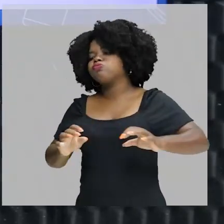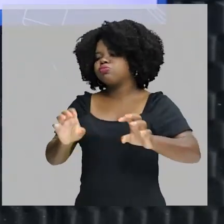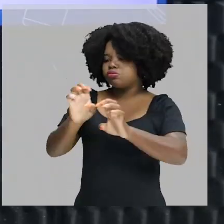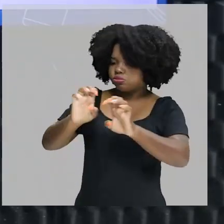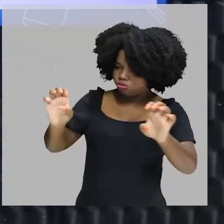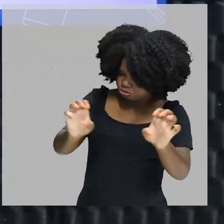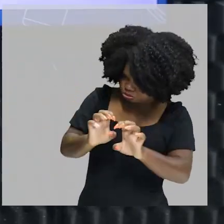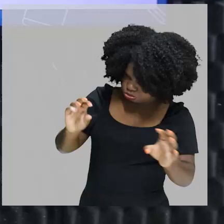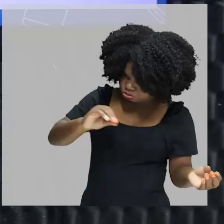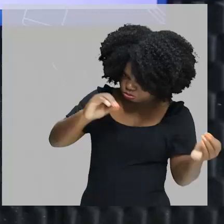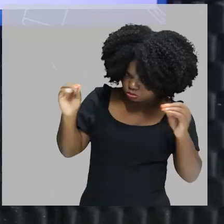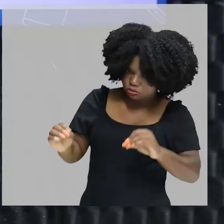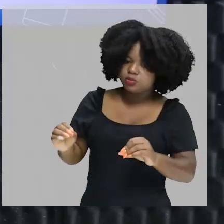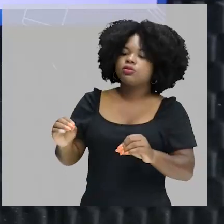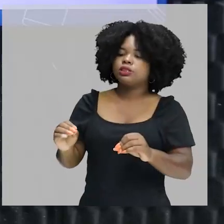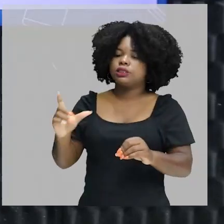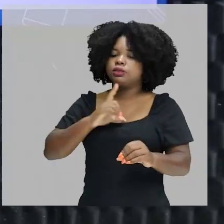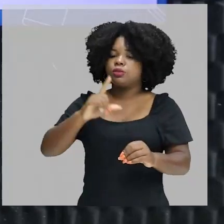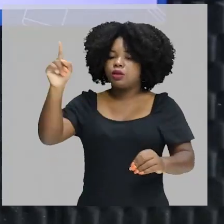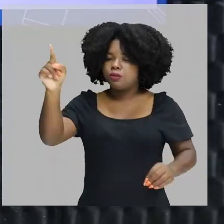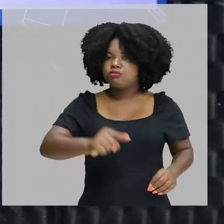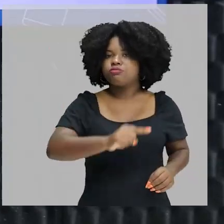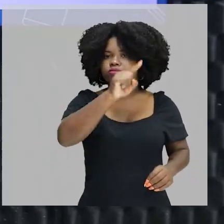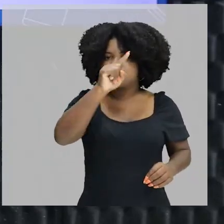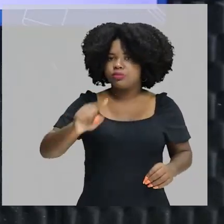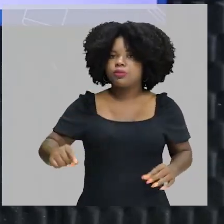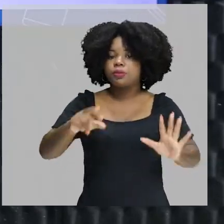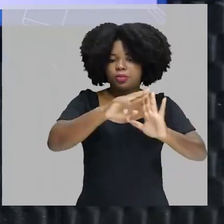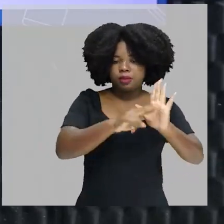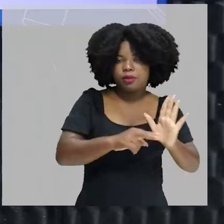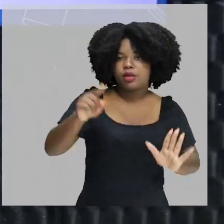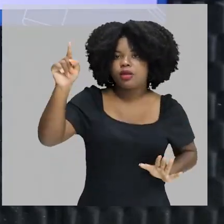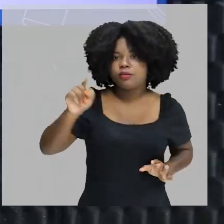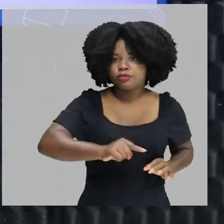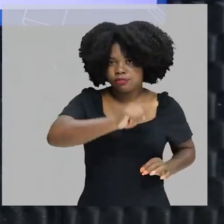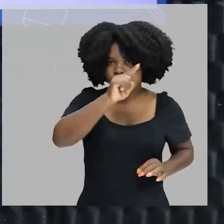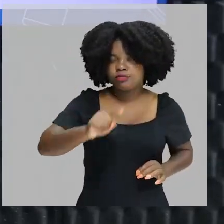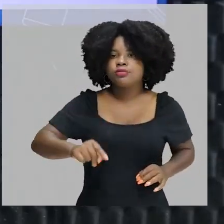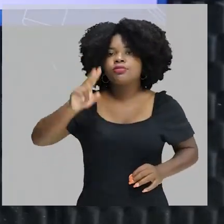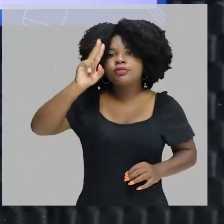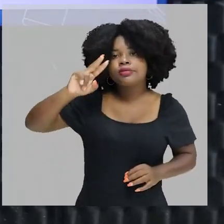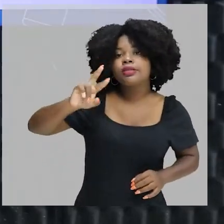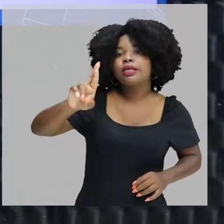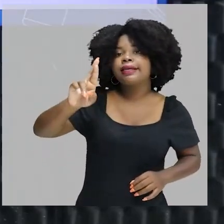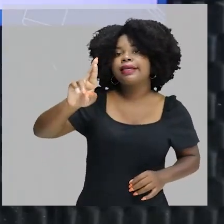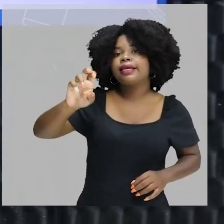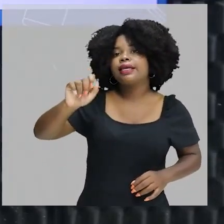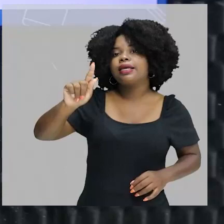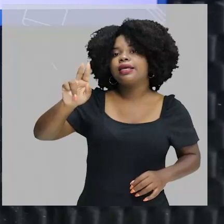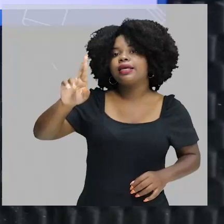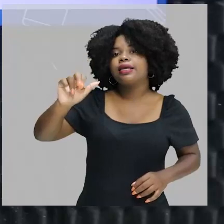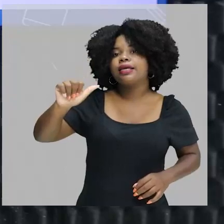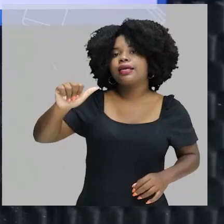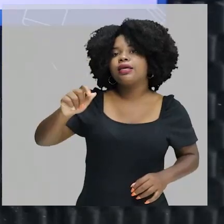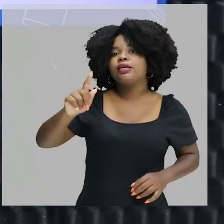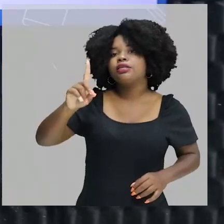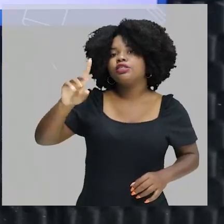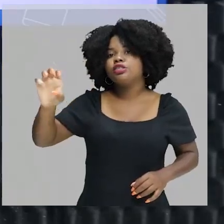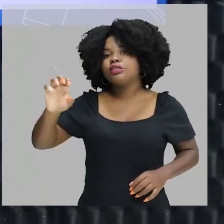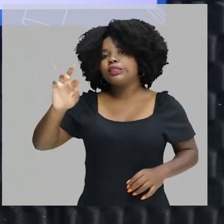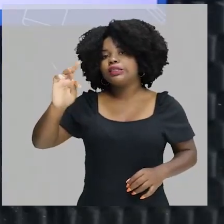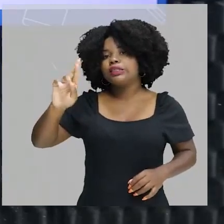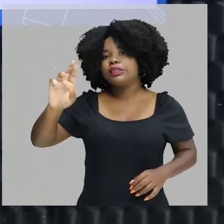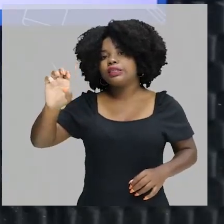grandezas, vamos estabelecer uma regra de 3 simples. O cálculo estequiométrico, ele a priori,